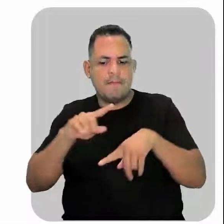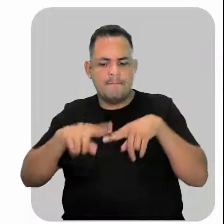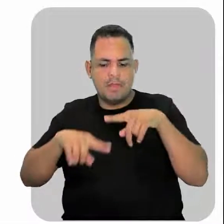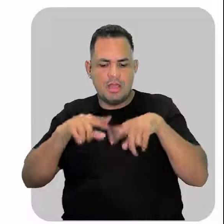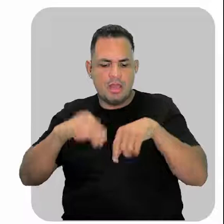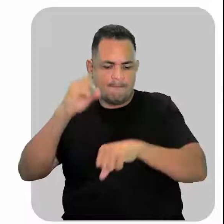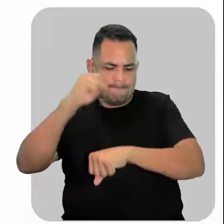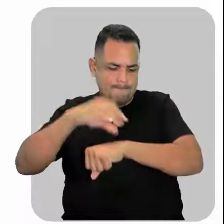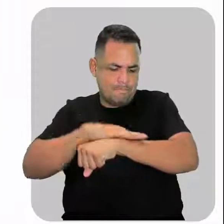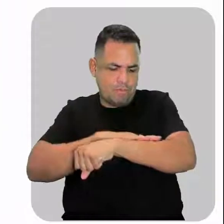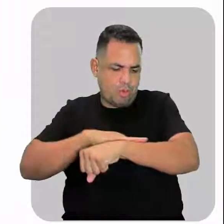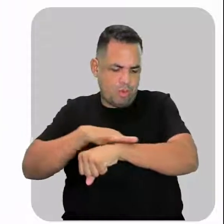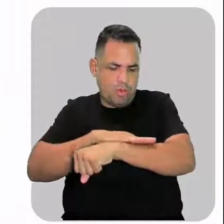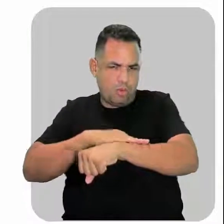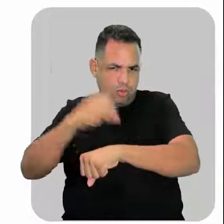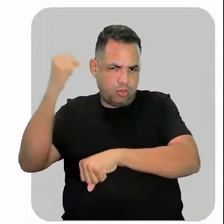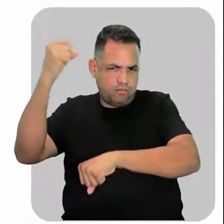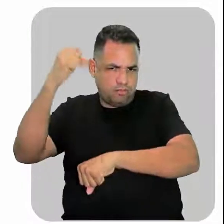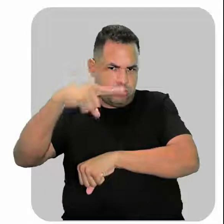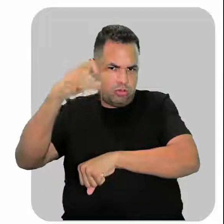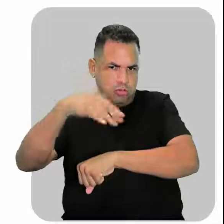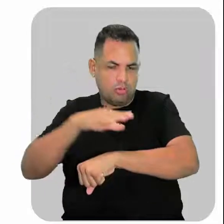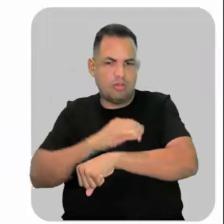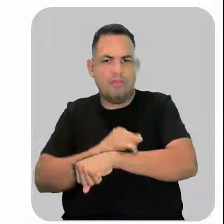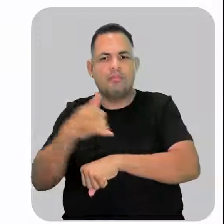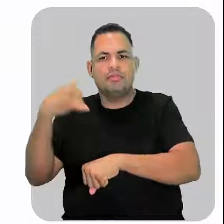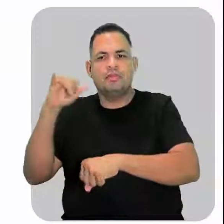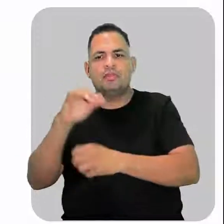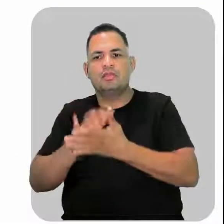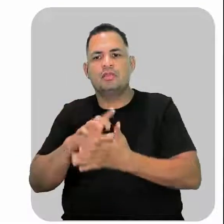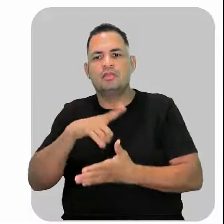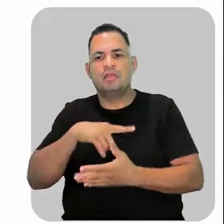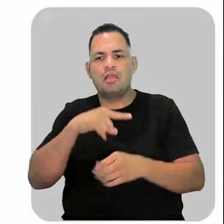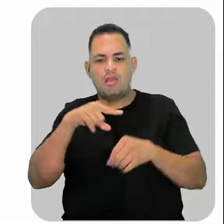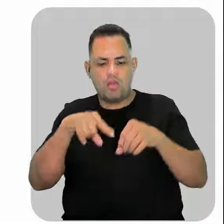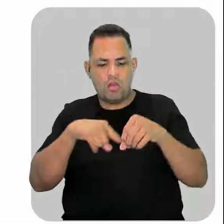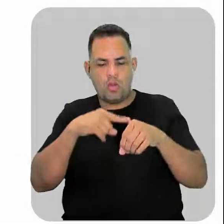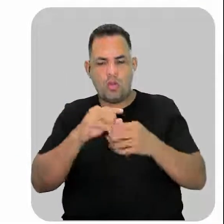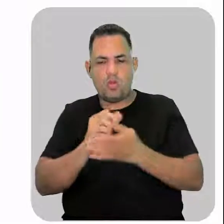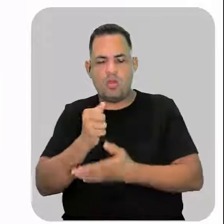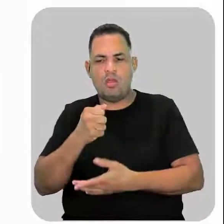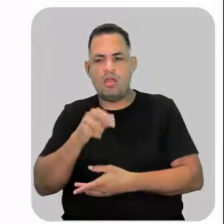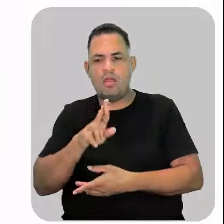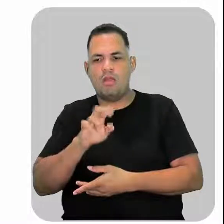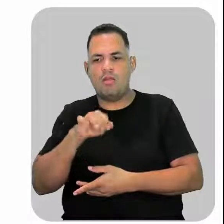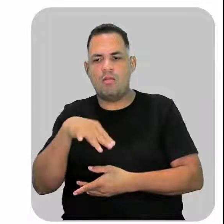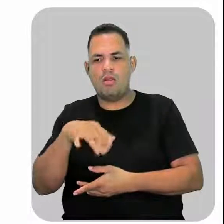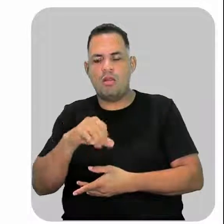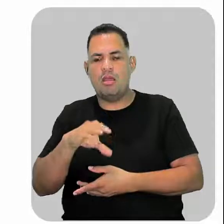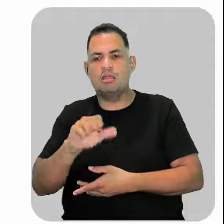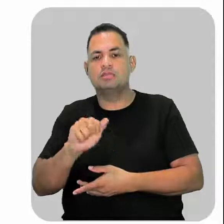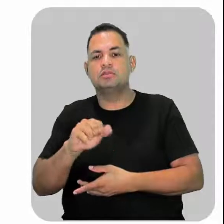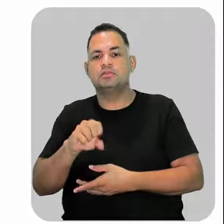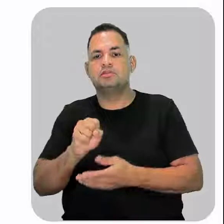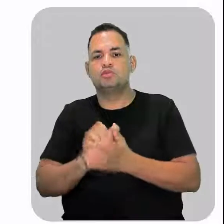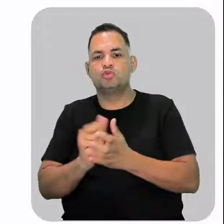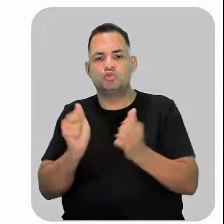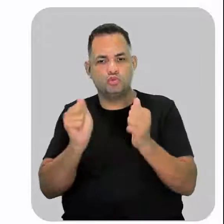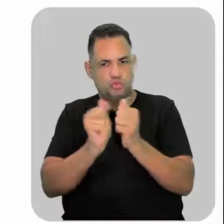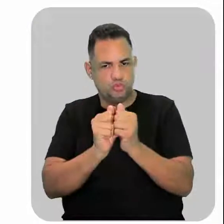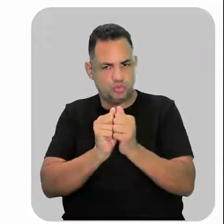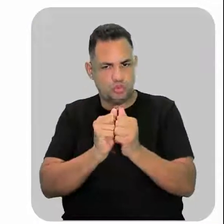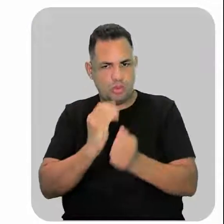protetor apresentam usualmente anéis aromáticos conjugados com